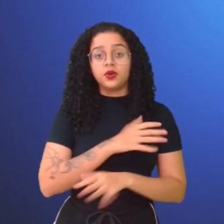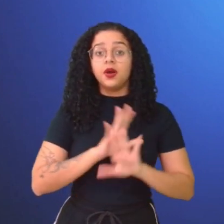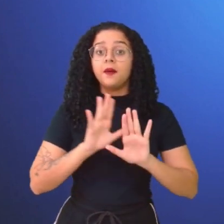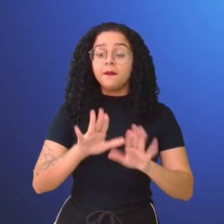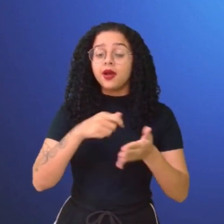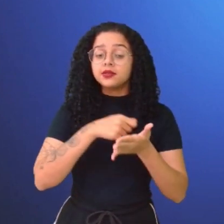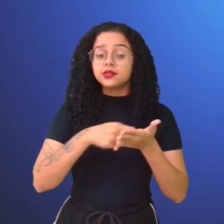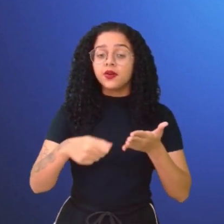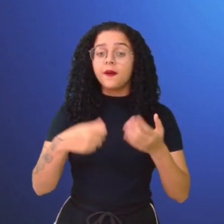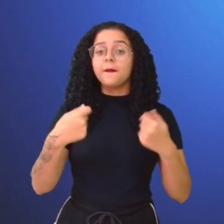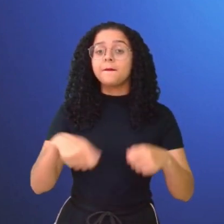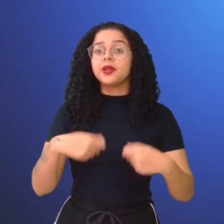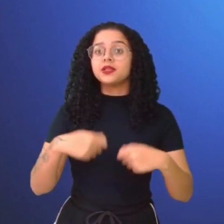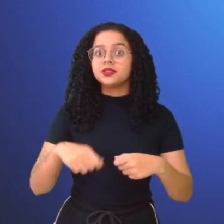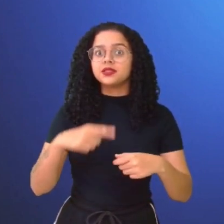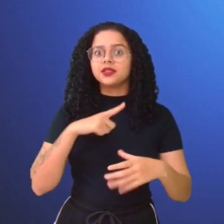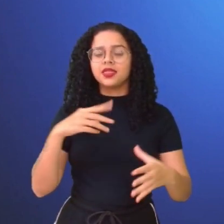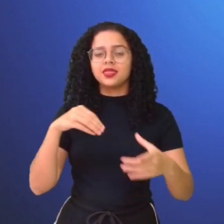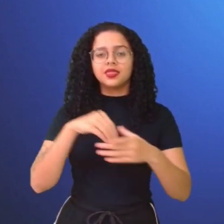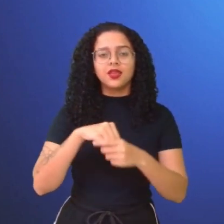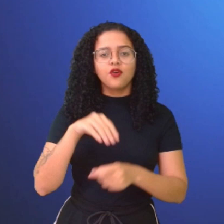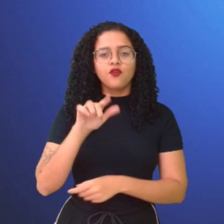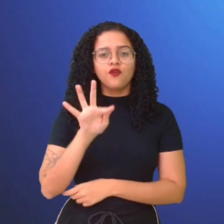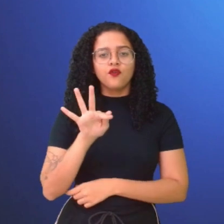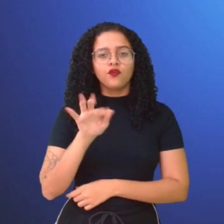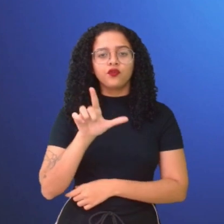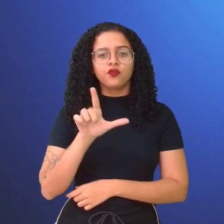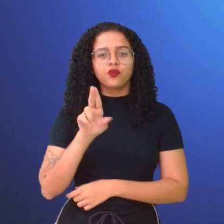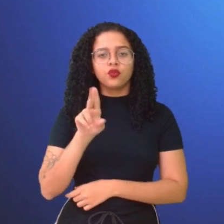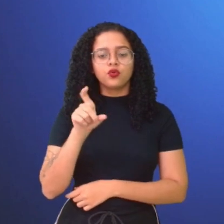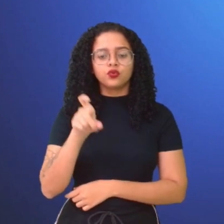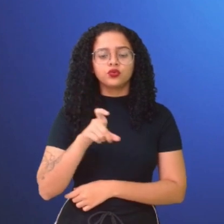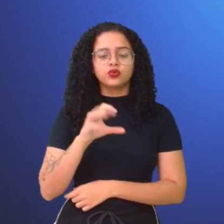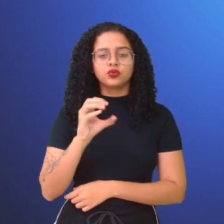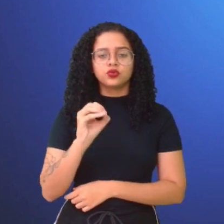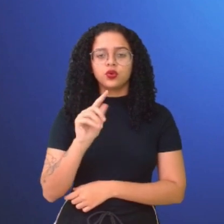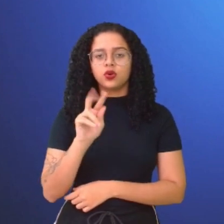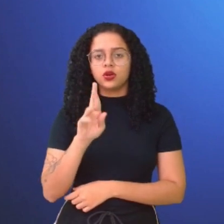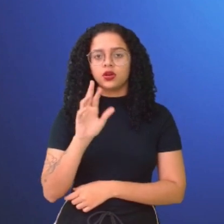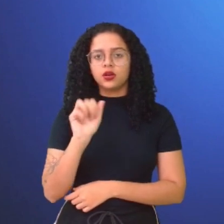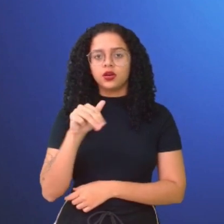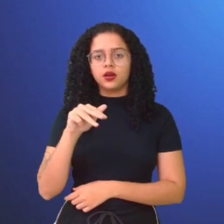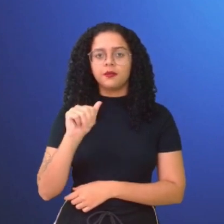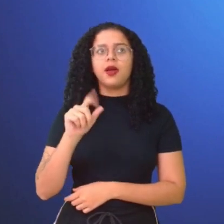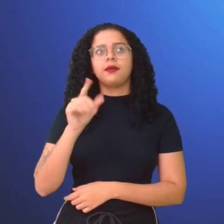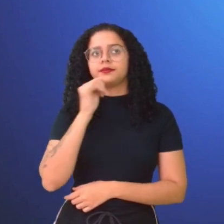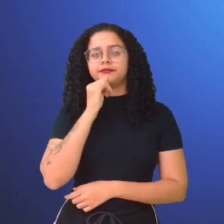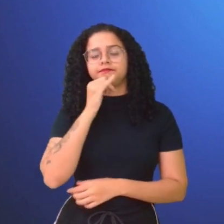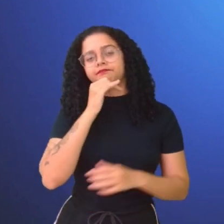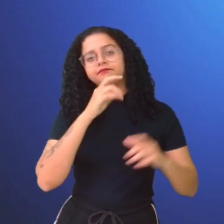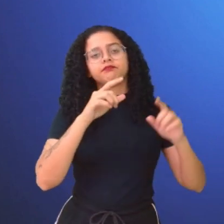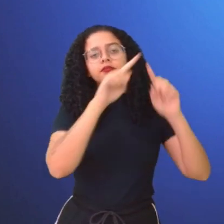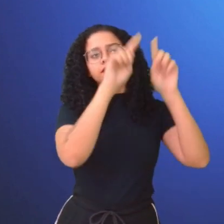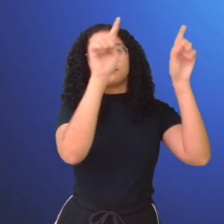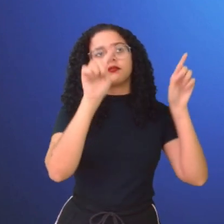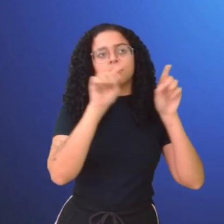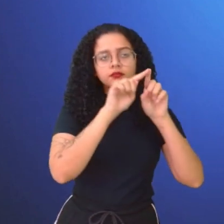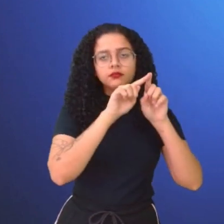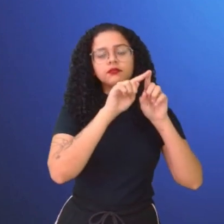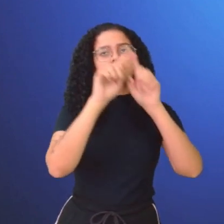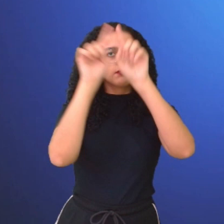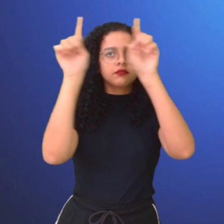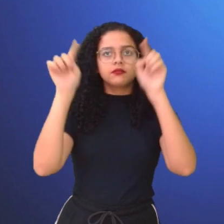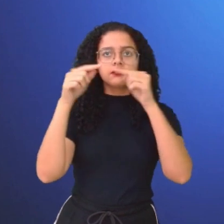precisa estar num fluxograma, tá certo? Então, dá uma olhadinha que os algoritmos que eu mostrei aí, por exemplo, principalmente aqueles últimos